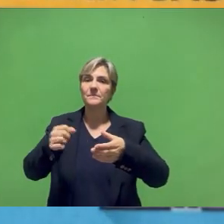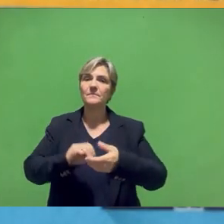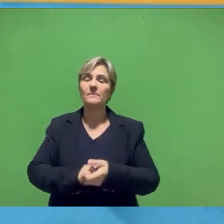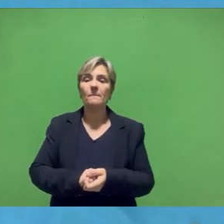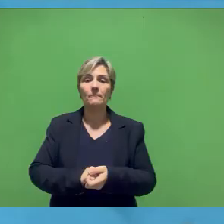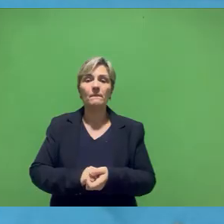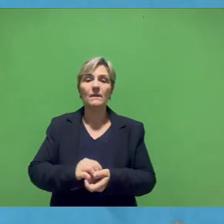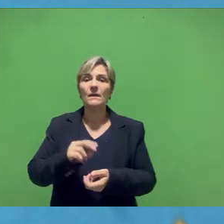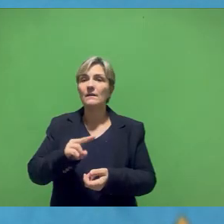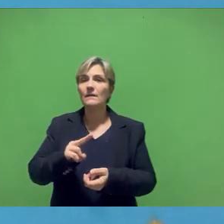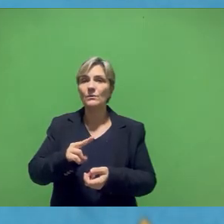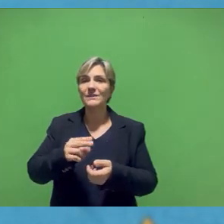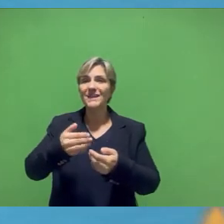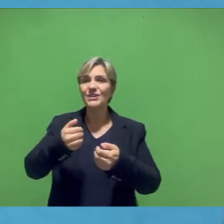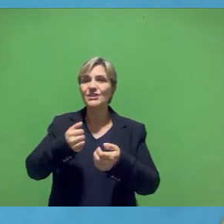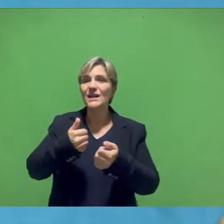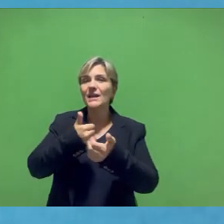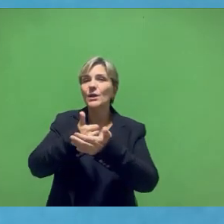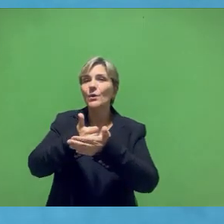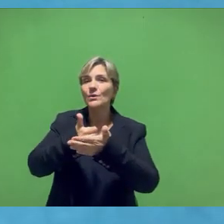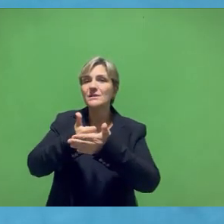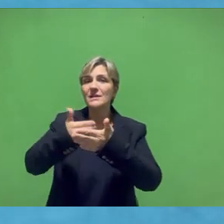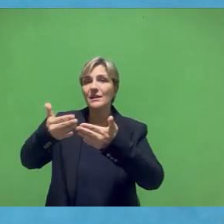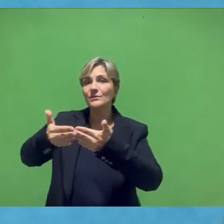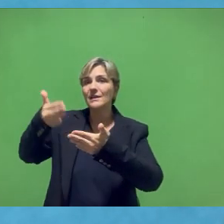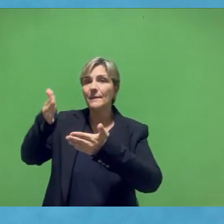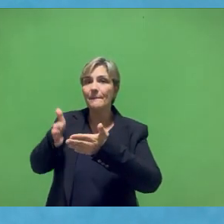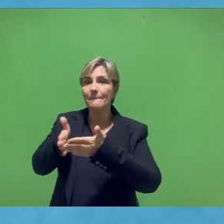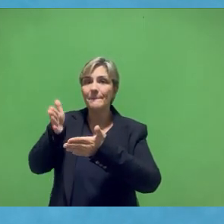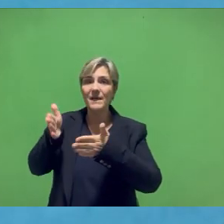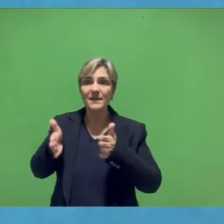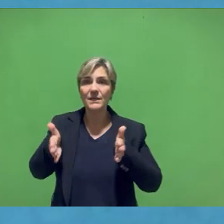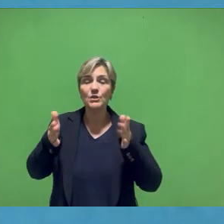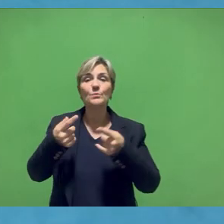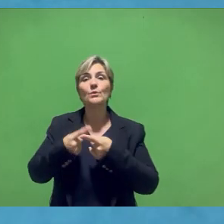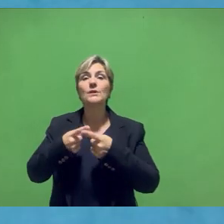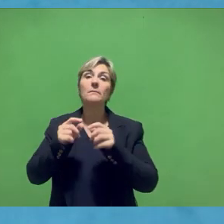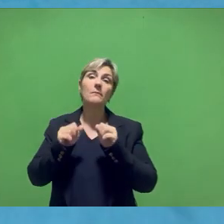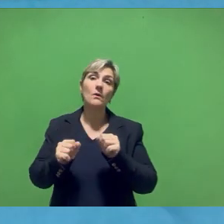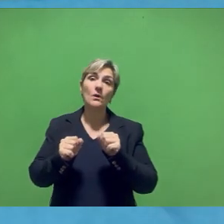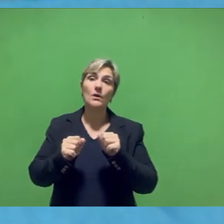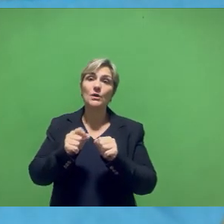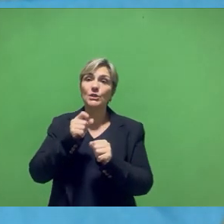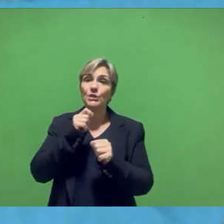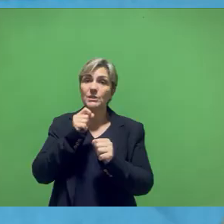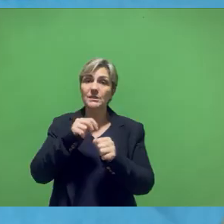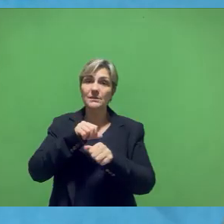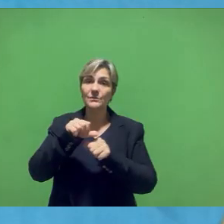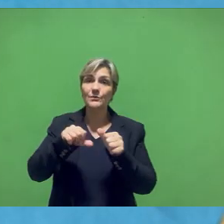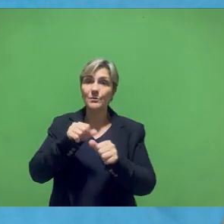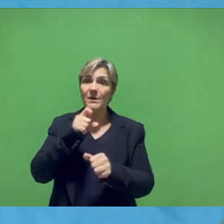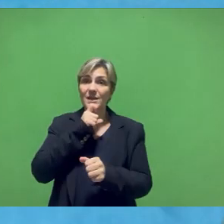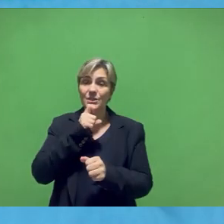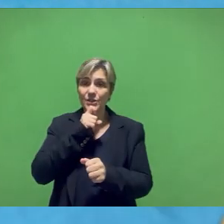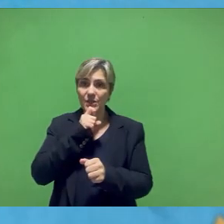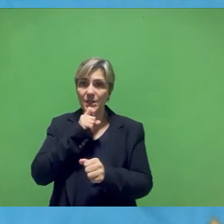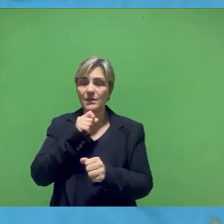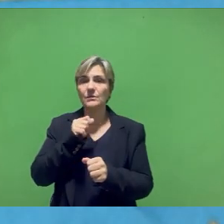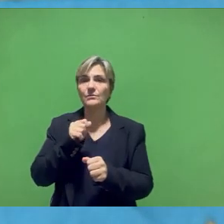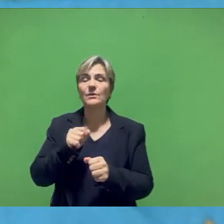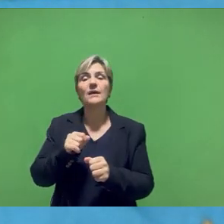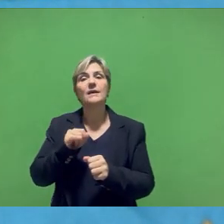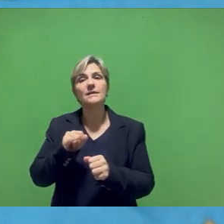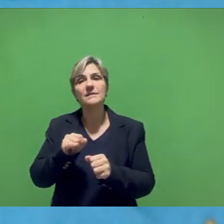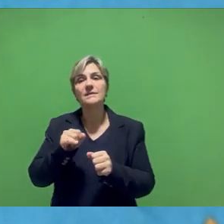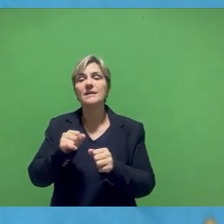geladeira. Não deixa encostado nas paredes, porque isso também pode provocar o congelamento. Se o freezer for embaixo, tem que